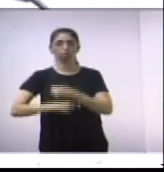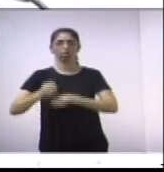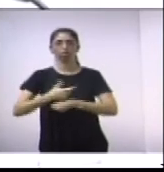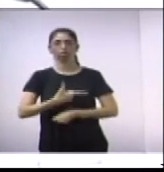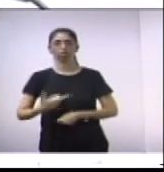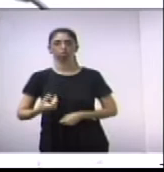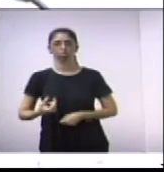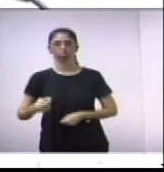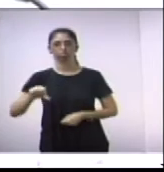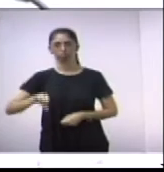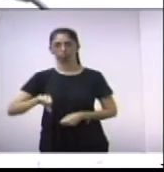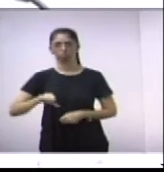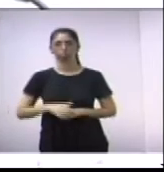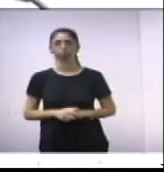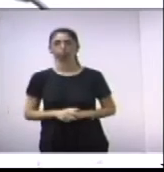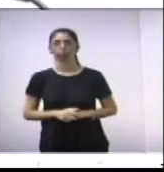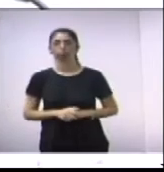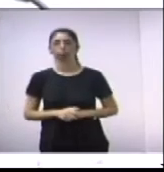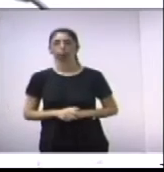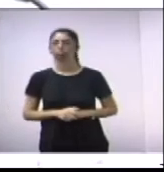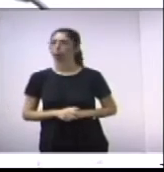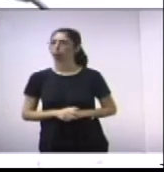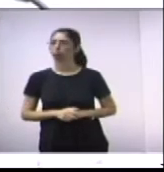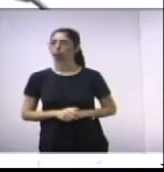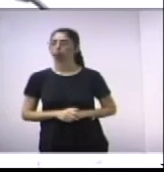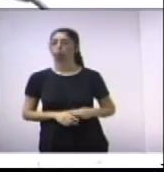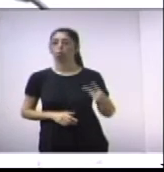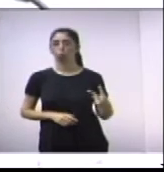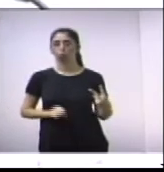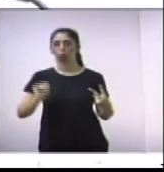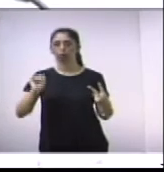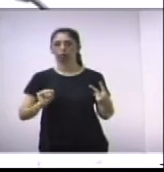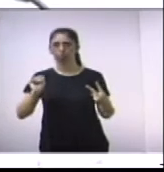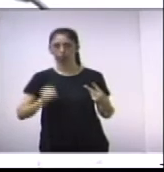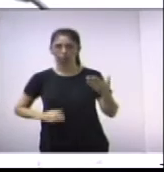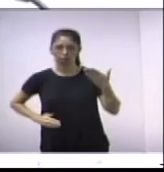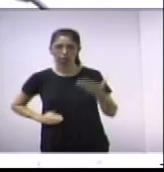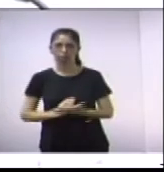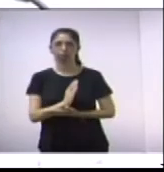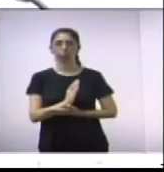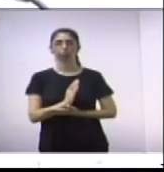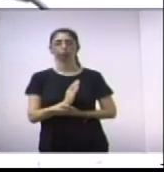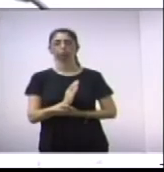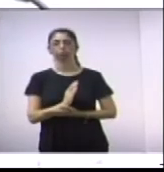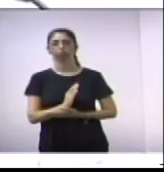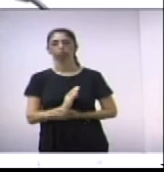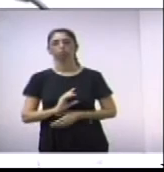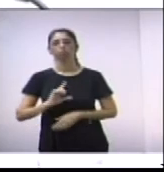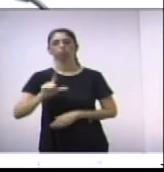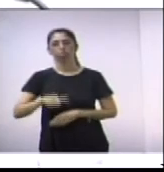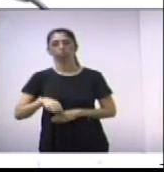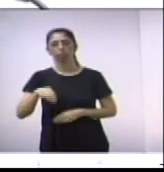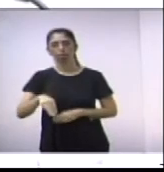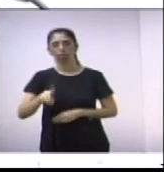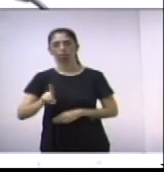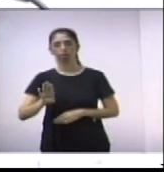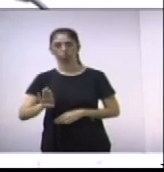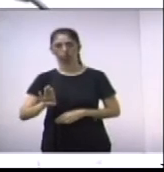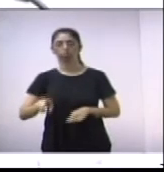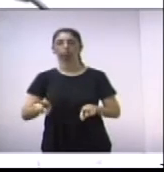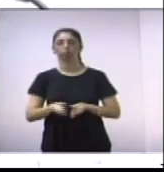empresas, sendo que 2 foram qualificadas e apenas a MD4 acabou por ser habilitada,